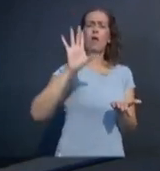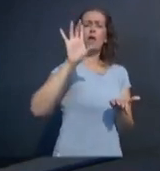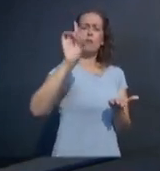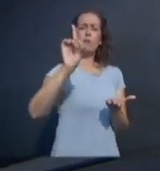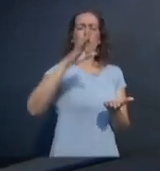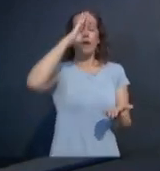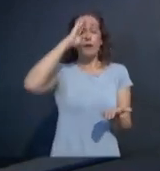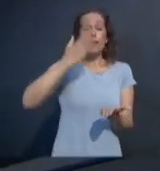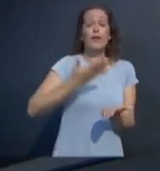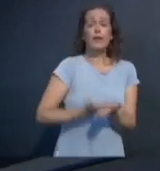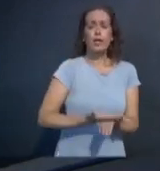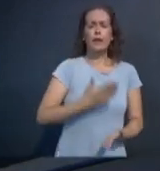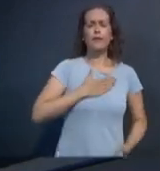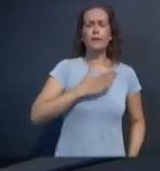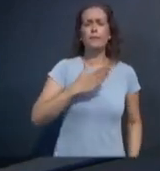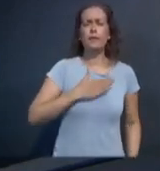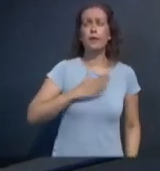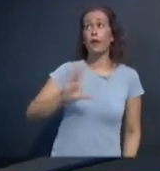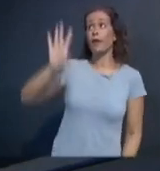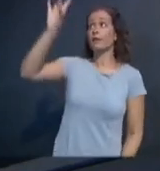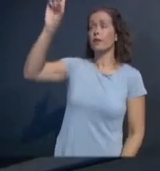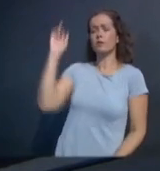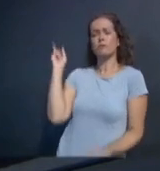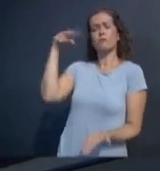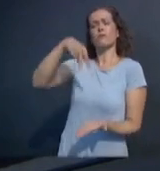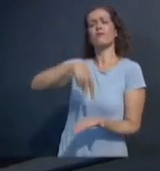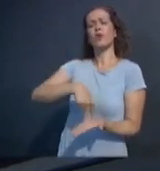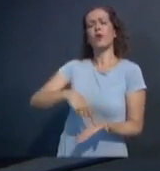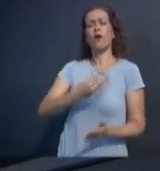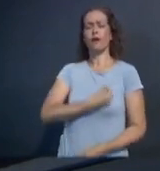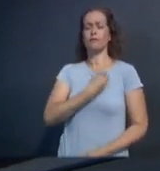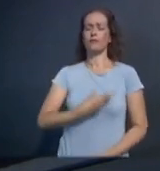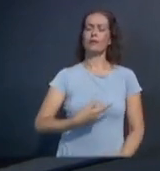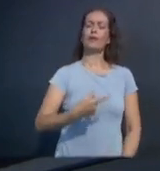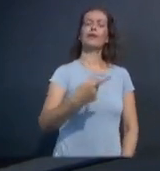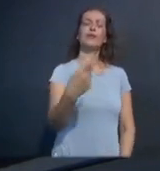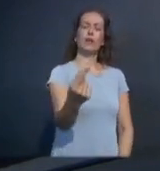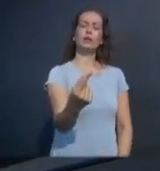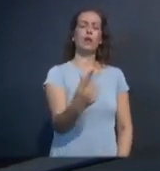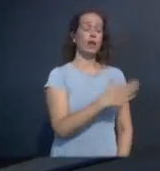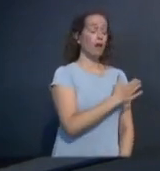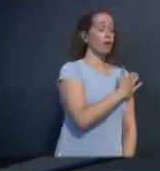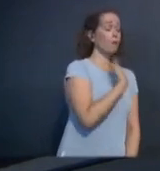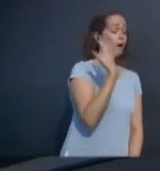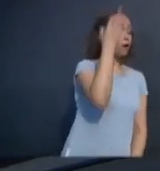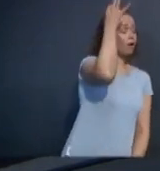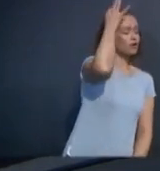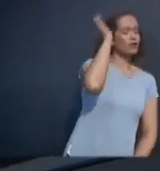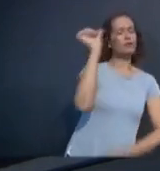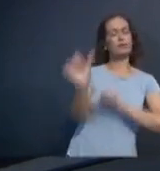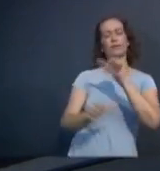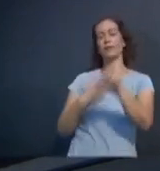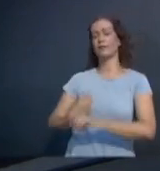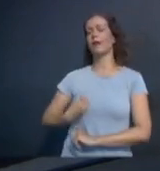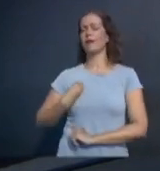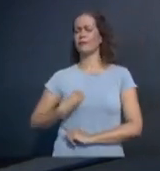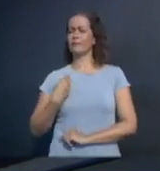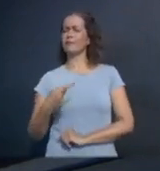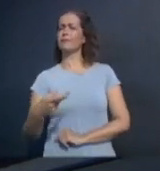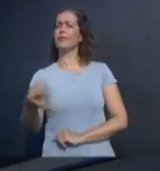enviou tem a vida eterna, não entra em juízo, mas passou da morte para a vida.